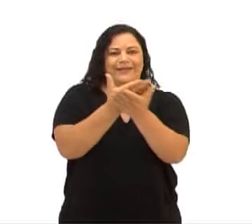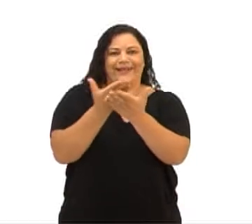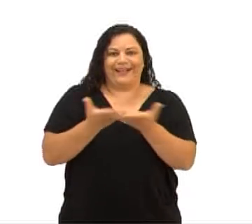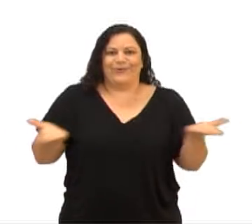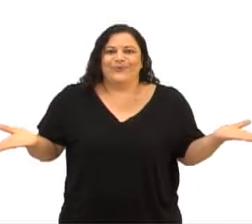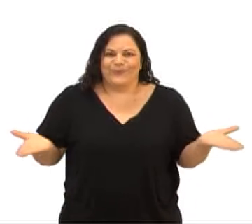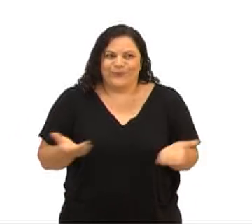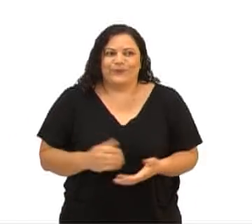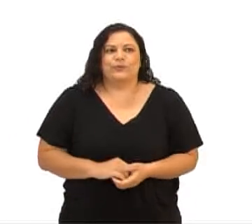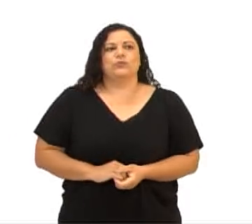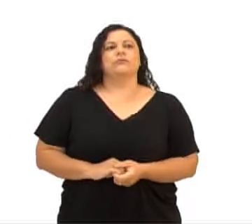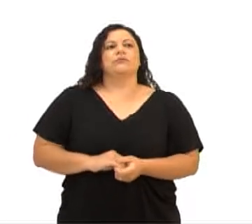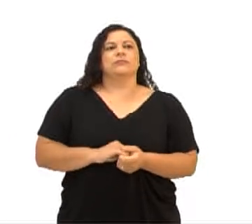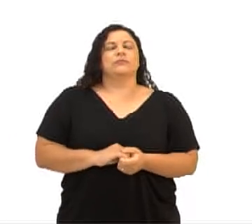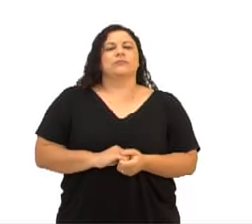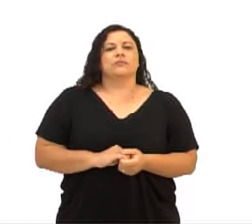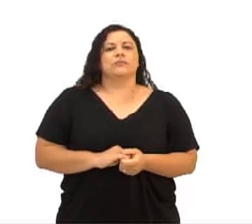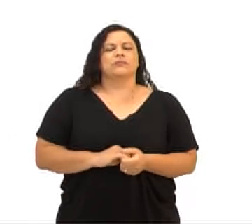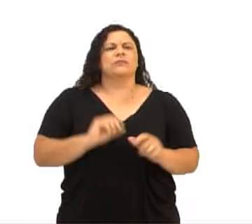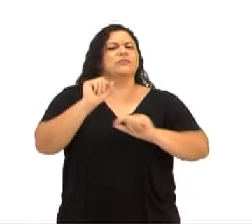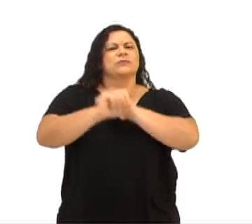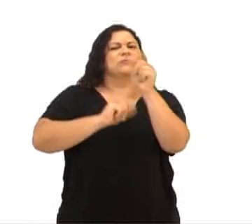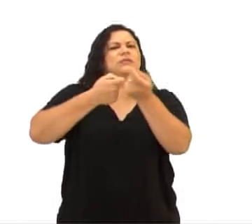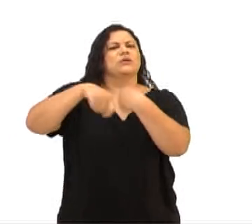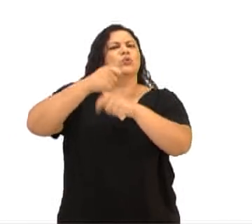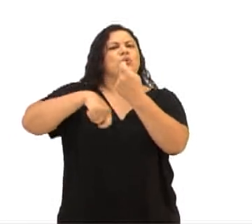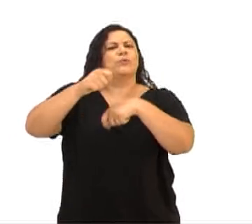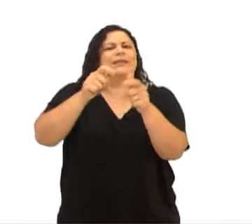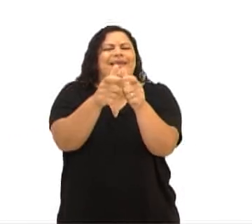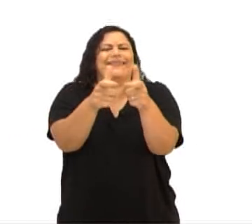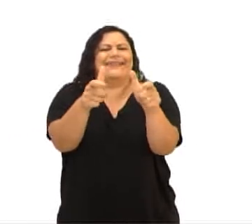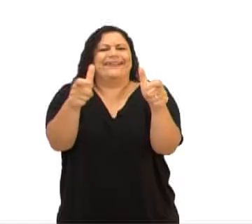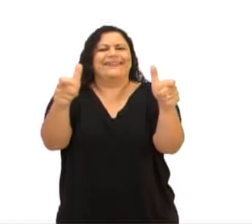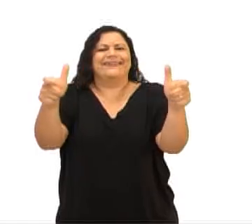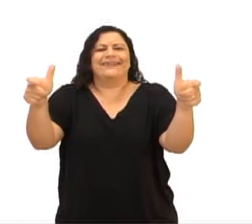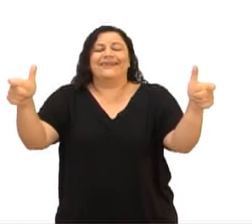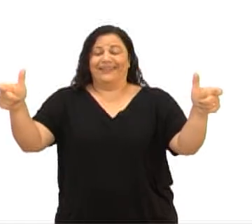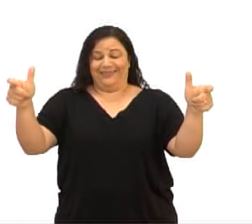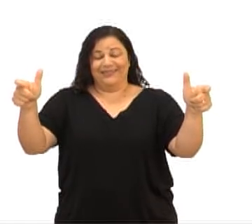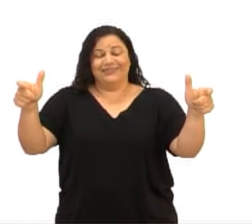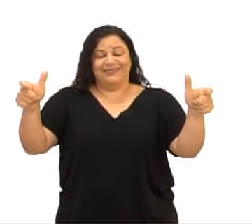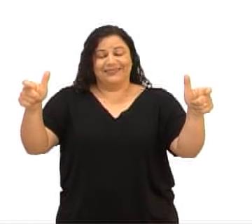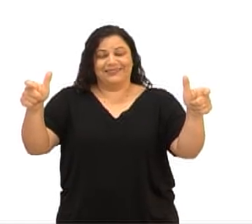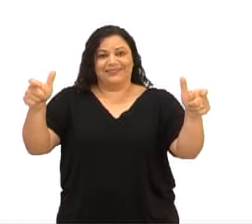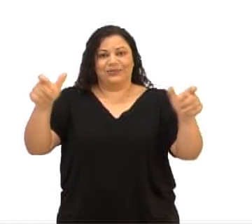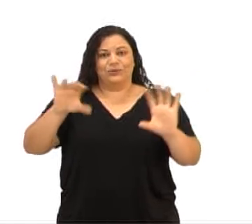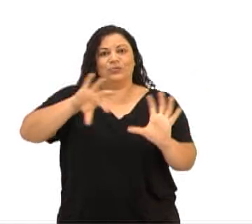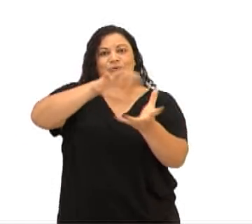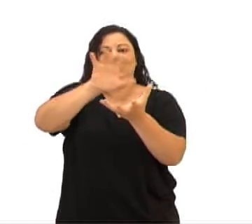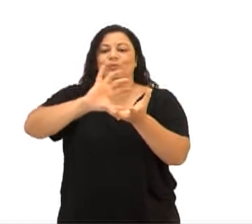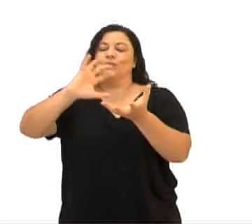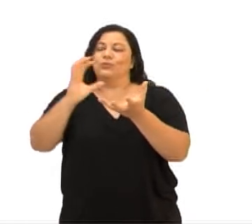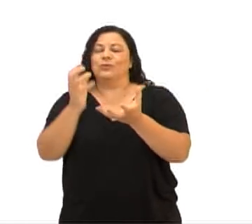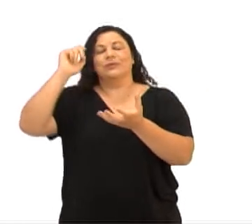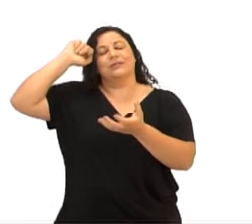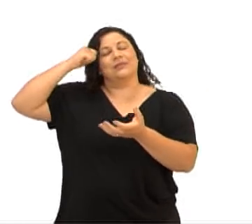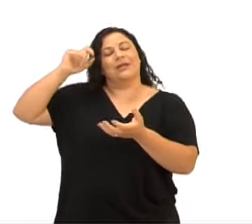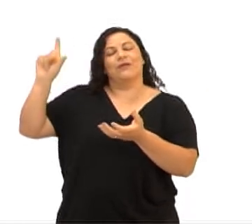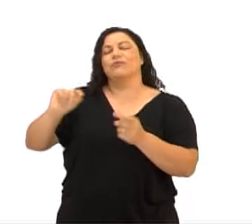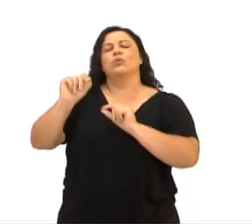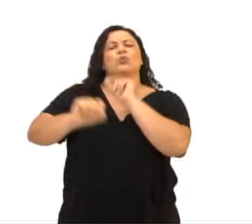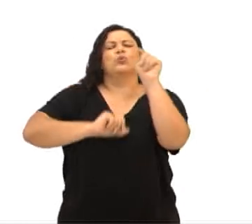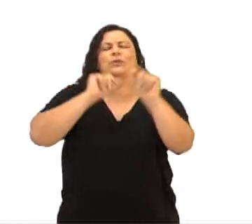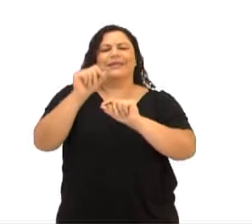hoje. Atividade econômica que tem crescido exponencialmente no continente africano. Letra A, indústria. B,